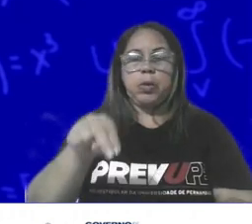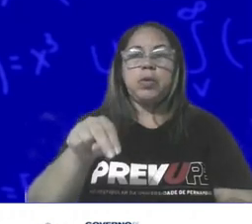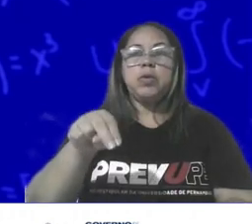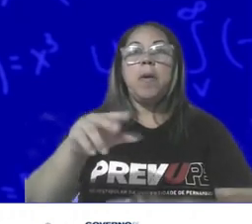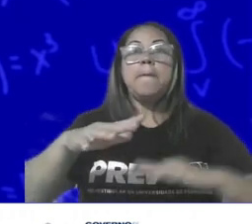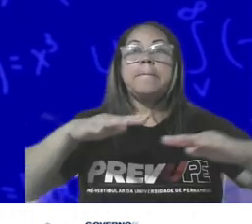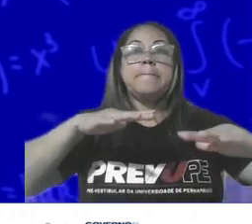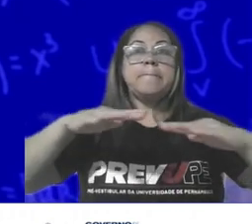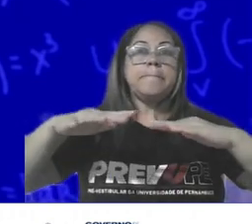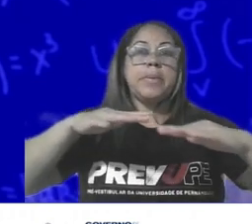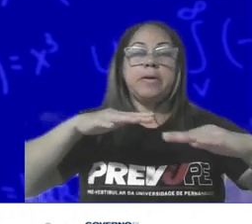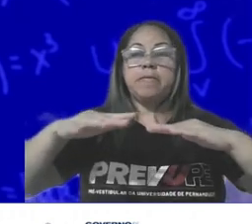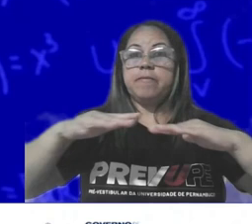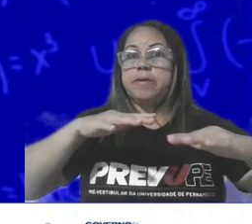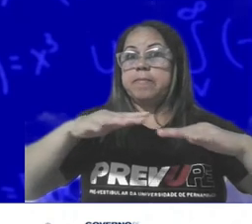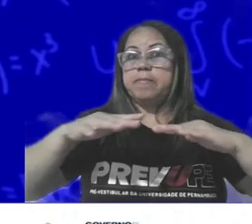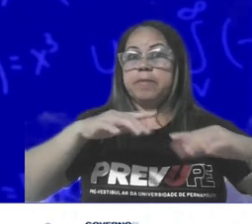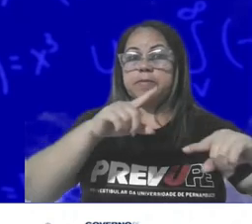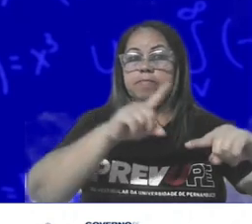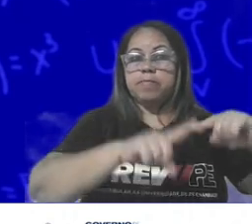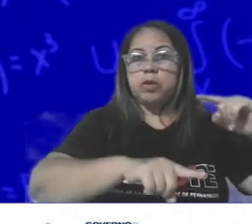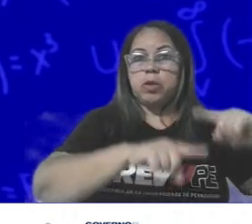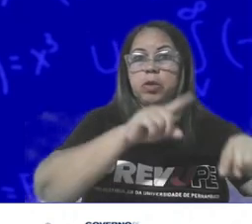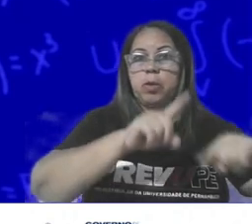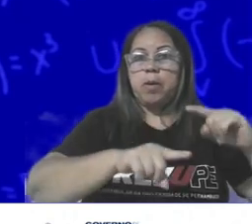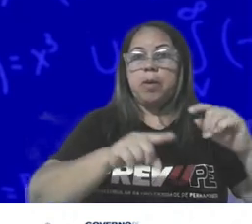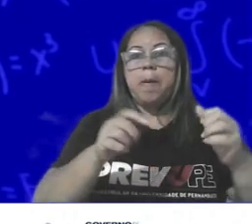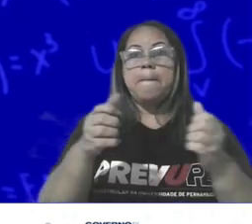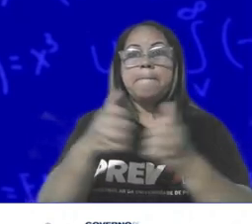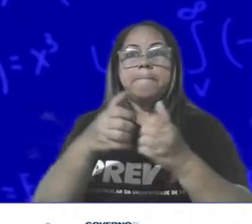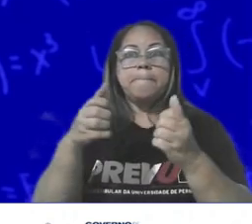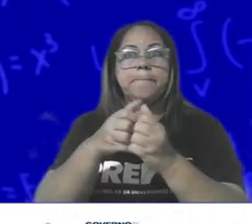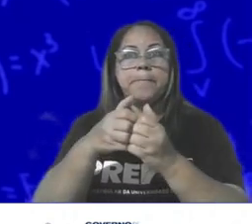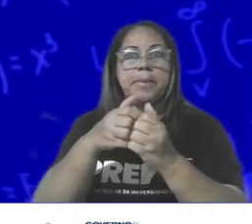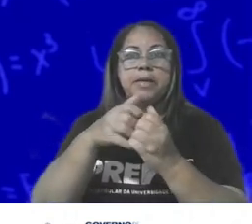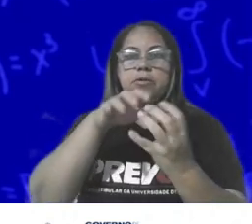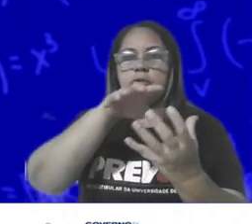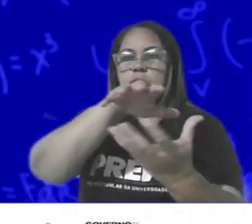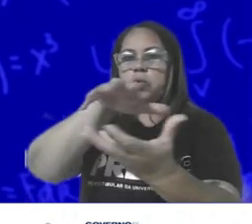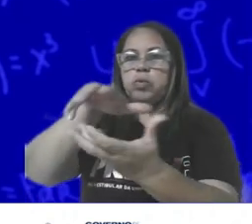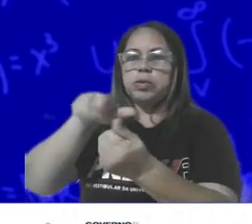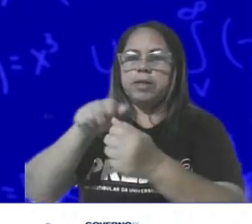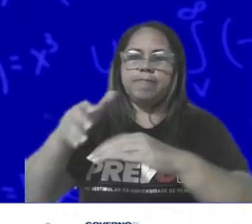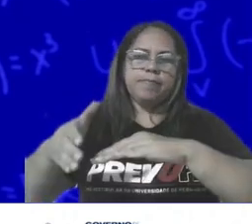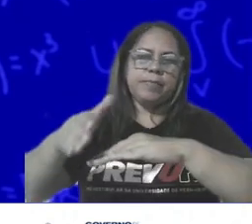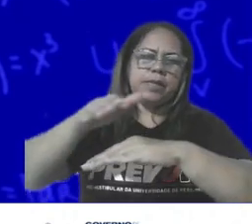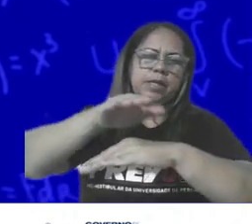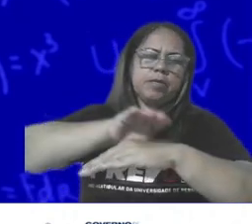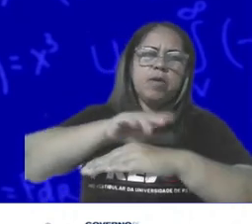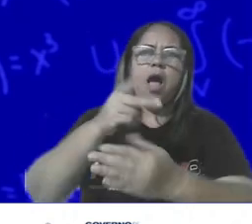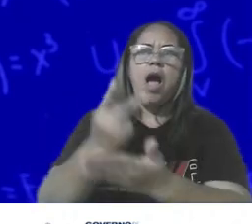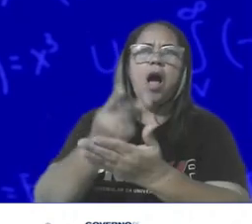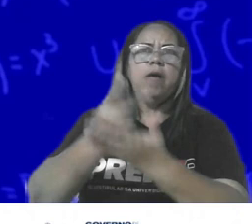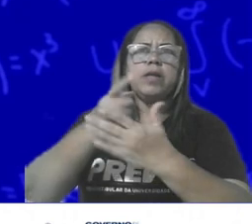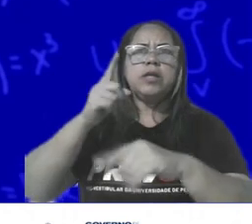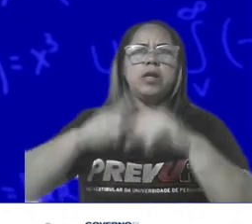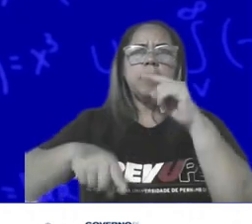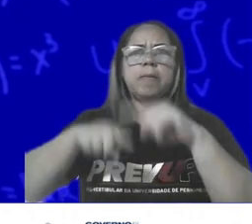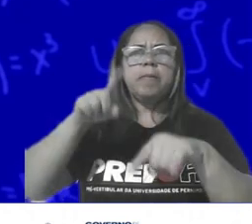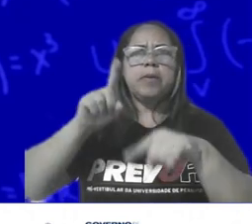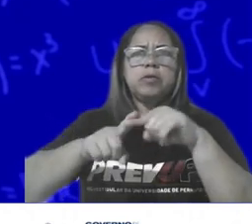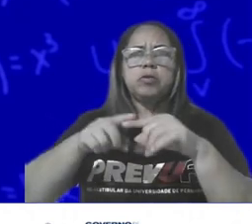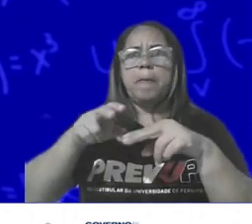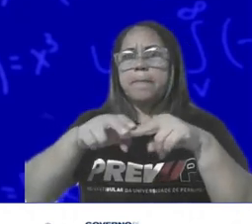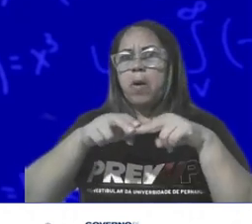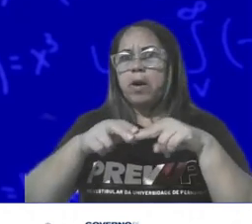o movimento de corpos perto da superfície da Terra. Estes caem com uma